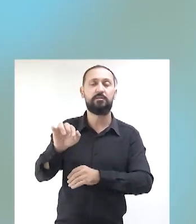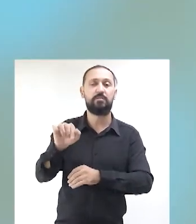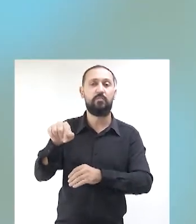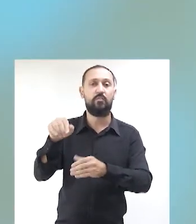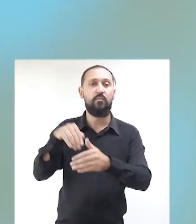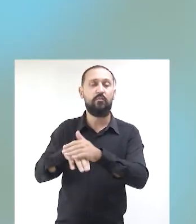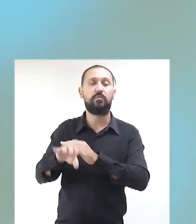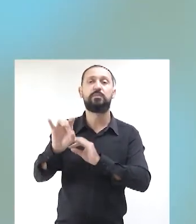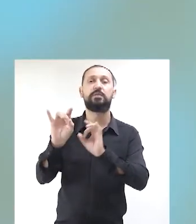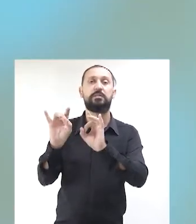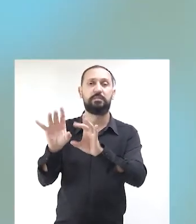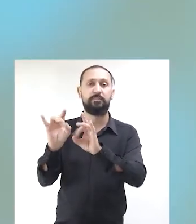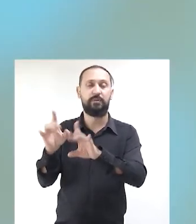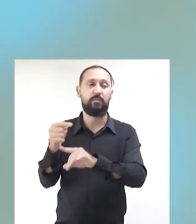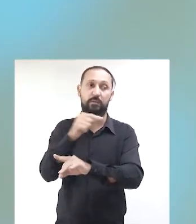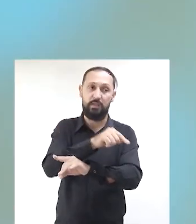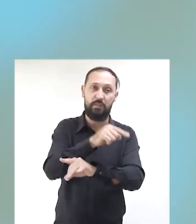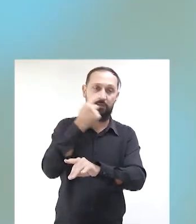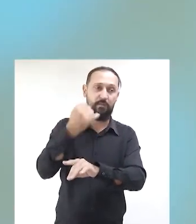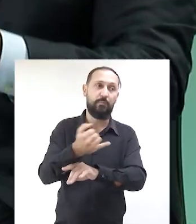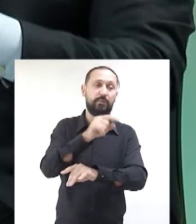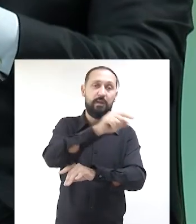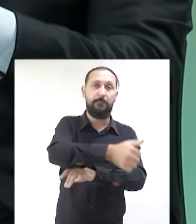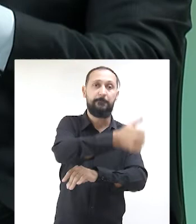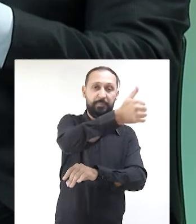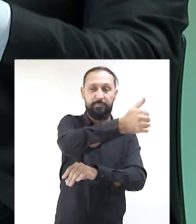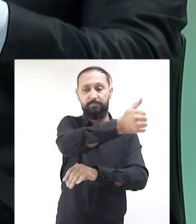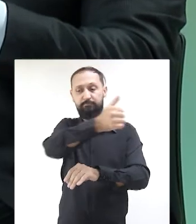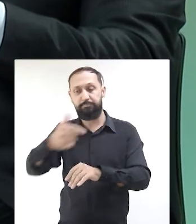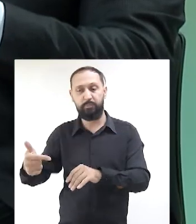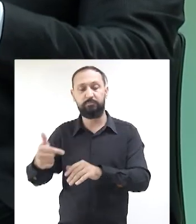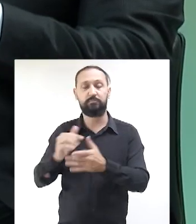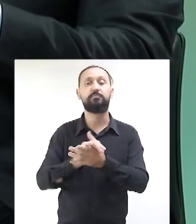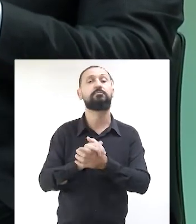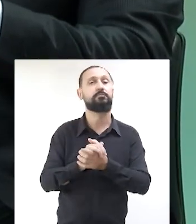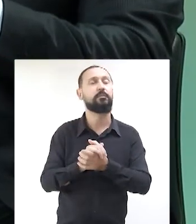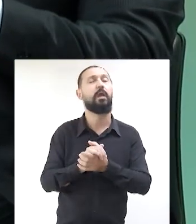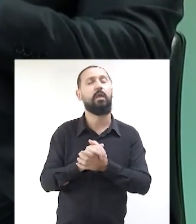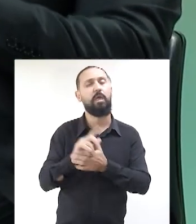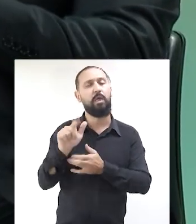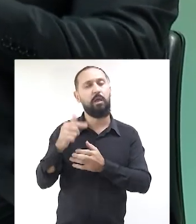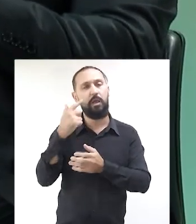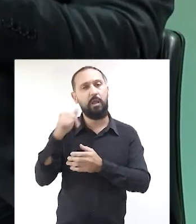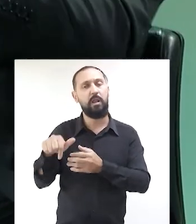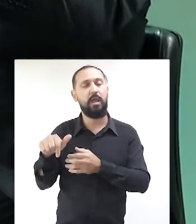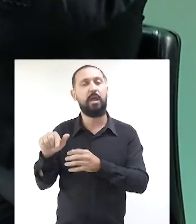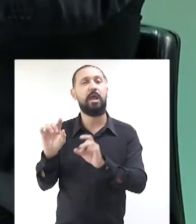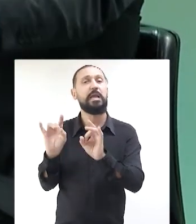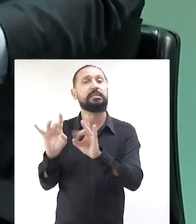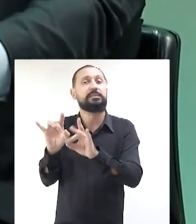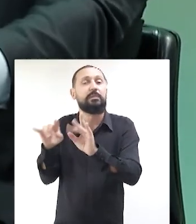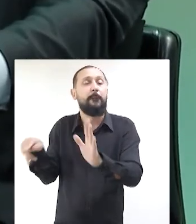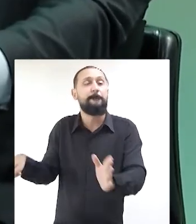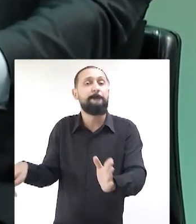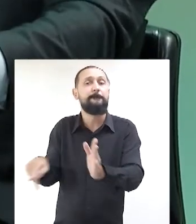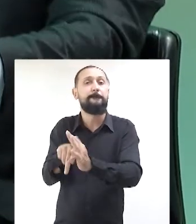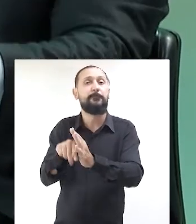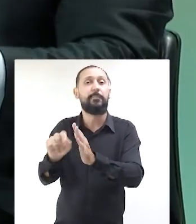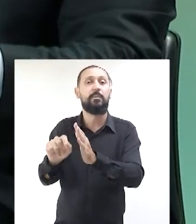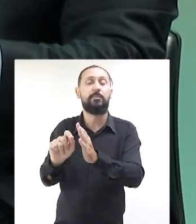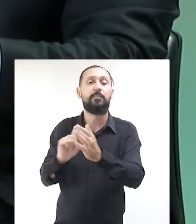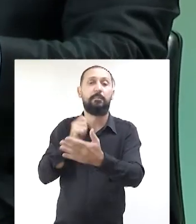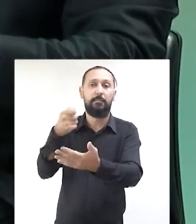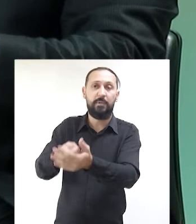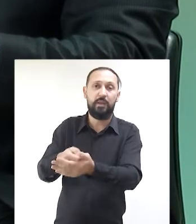fundo especial, ele deriva do fundo eleitoral. Na verdade, ele é vamos dizer assim, ele é criado especificamente